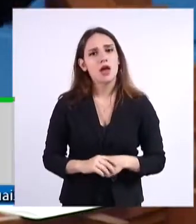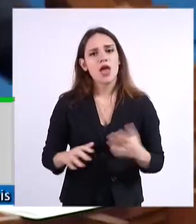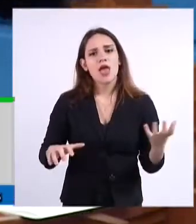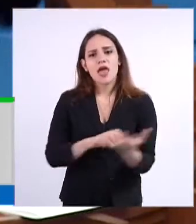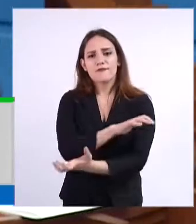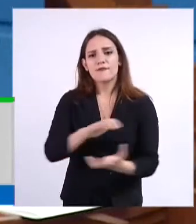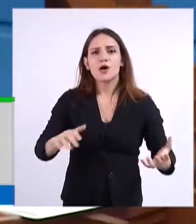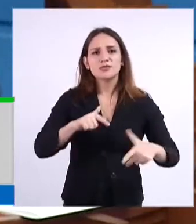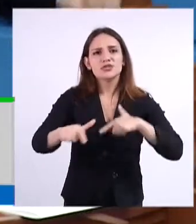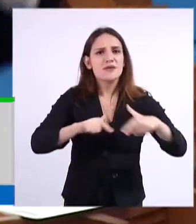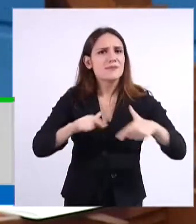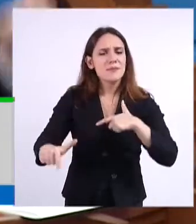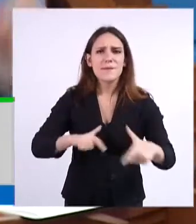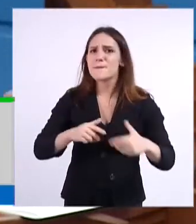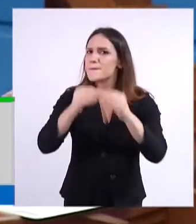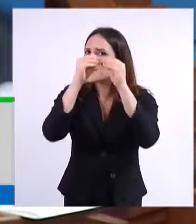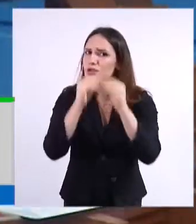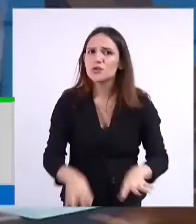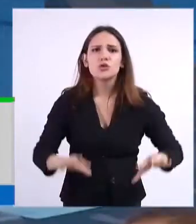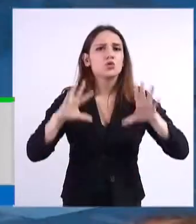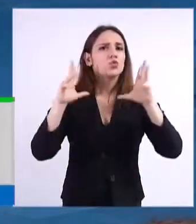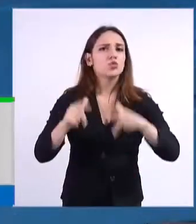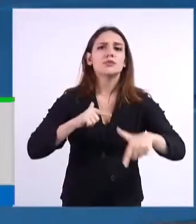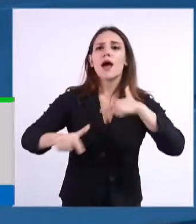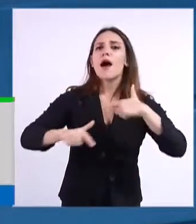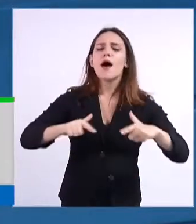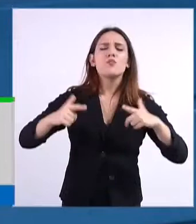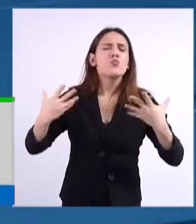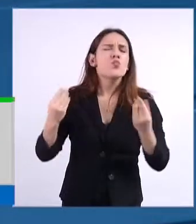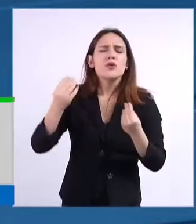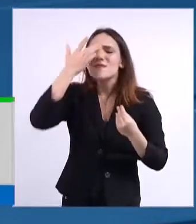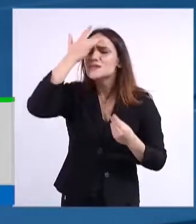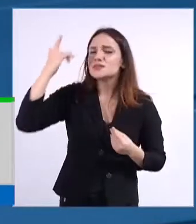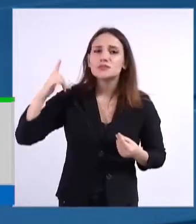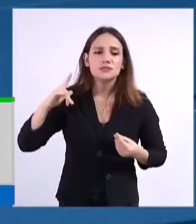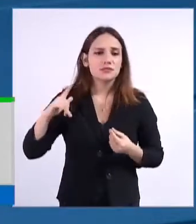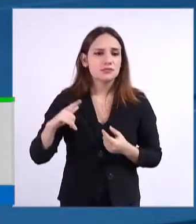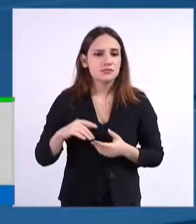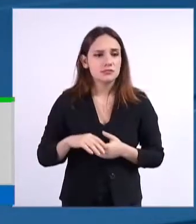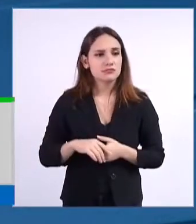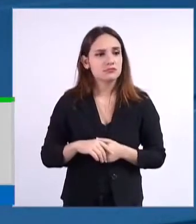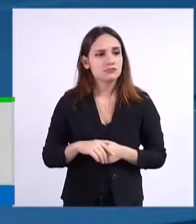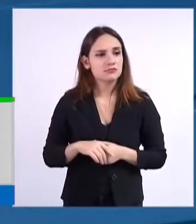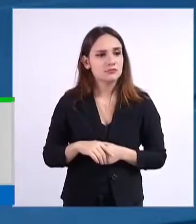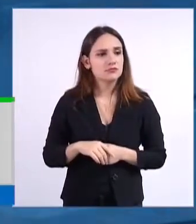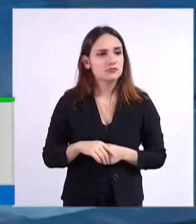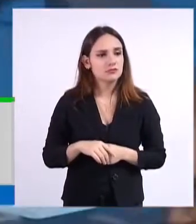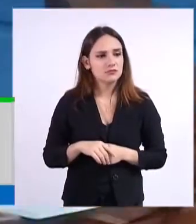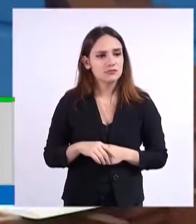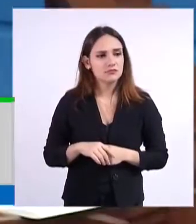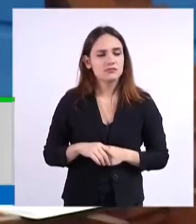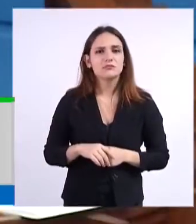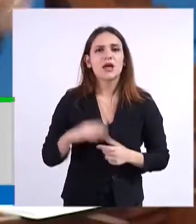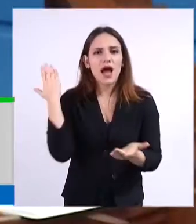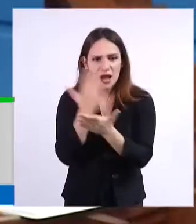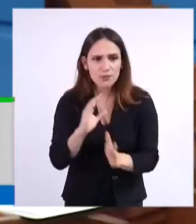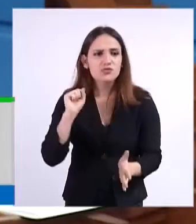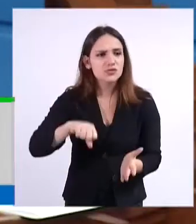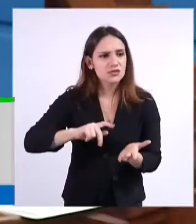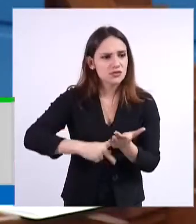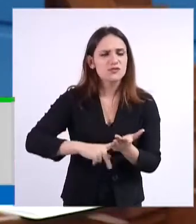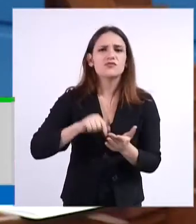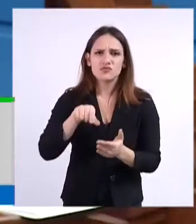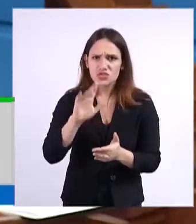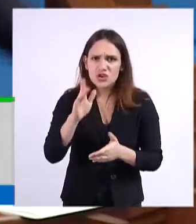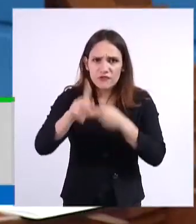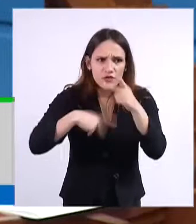que precarizou o trabalho de milhões de brasileiros. Só mais 10 segundos. Uma reforma que acabou com os sindicatos. Vossa Excelência